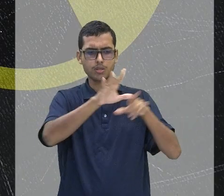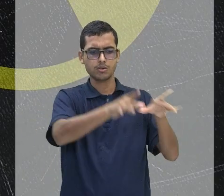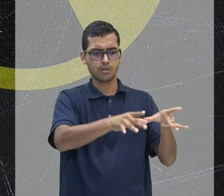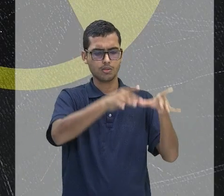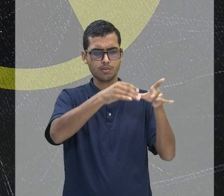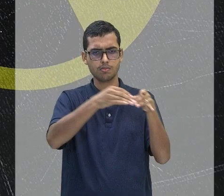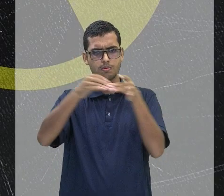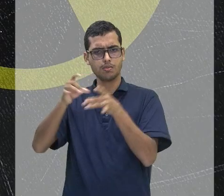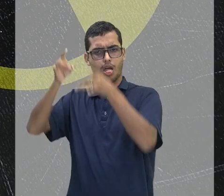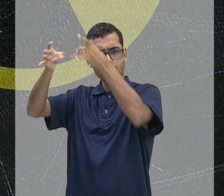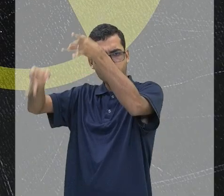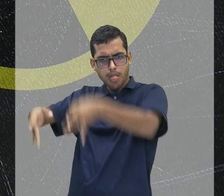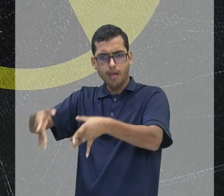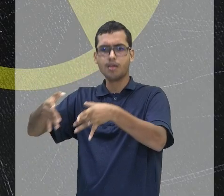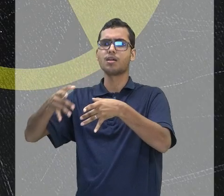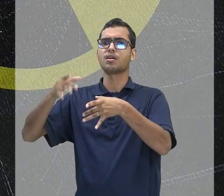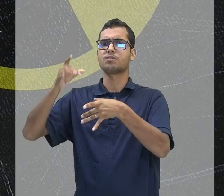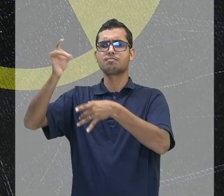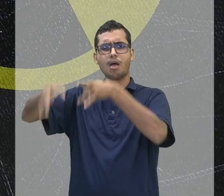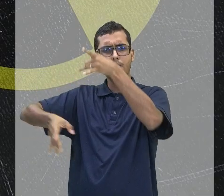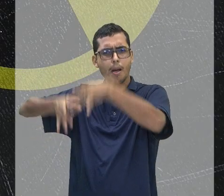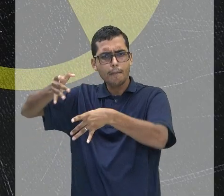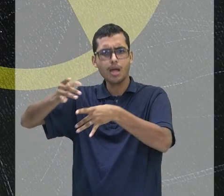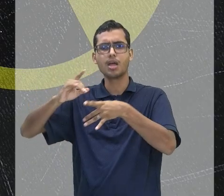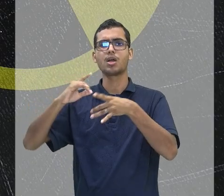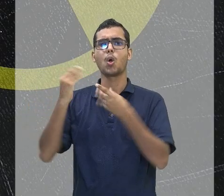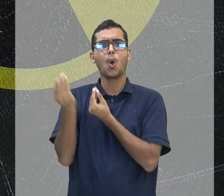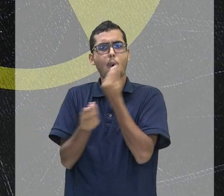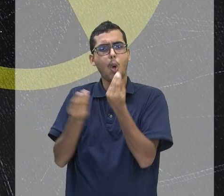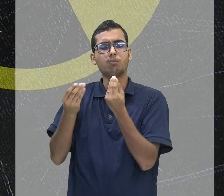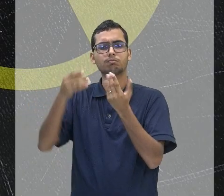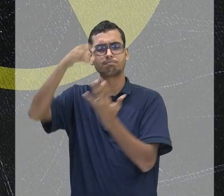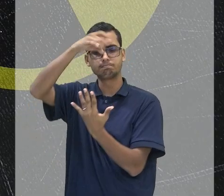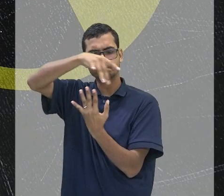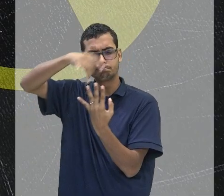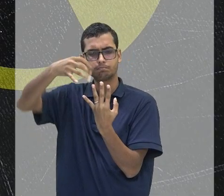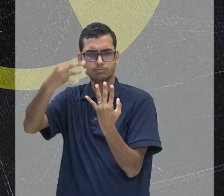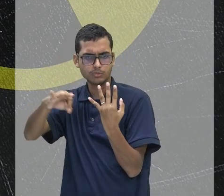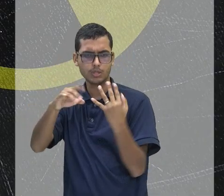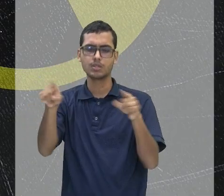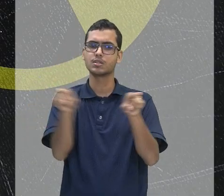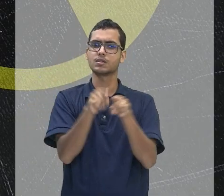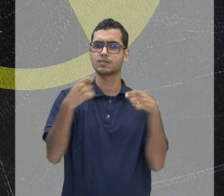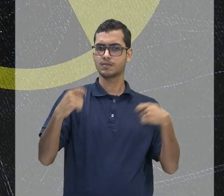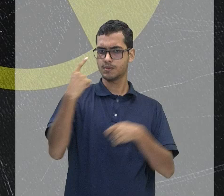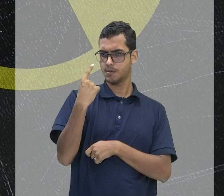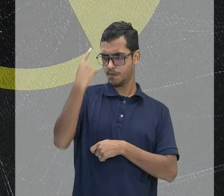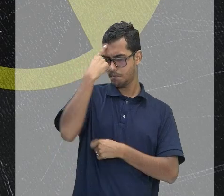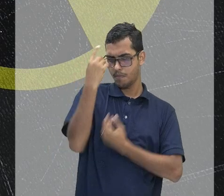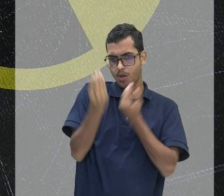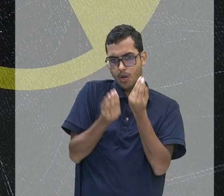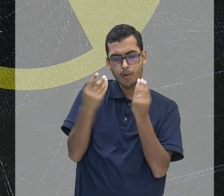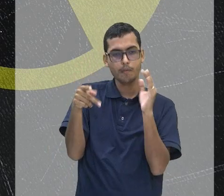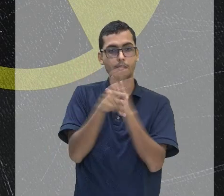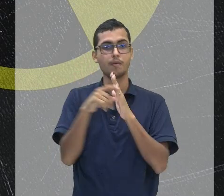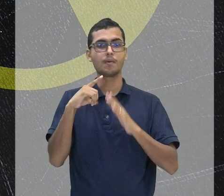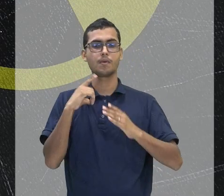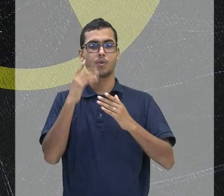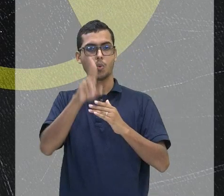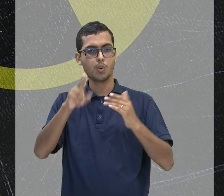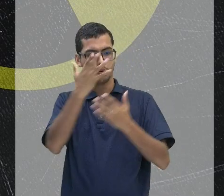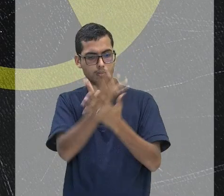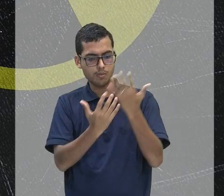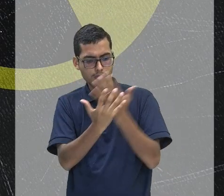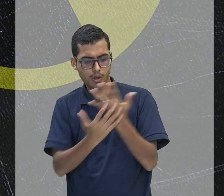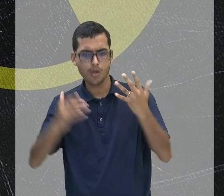de contaminação. Os equipamentos de proteção também devem ser pensados, como avental de chumbo, luvas e